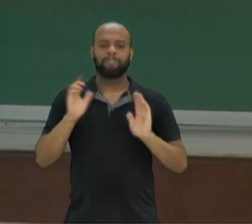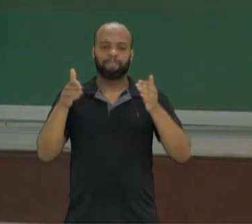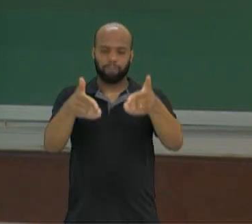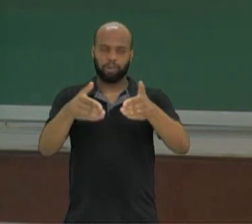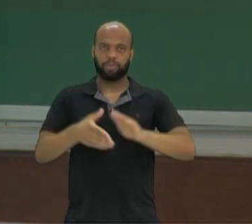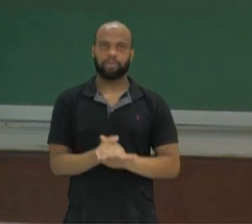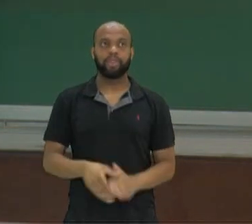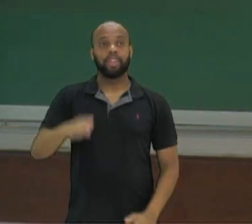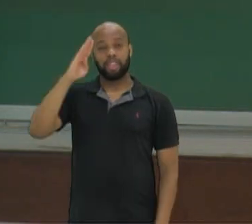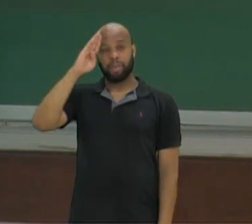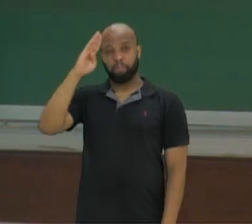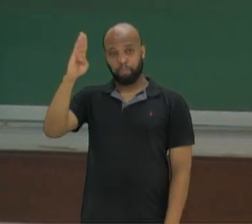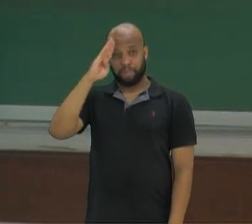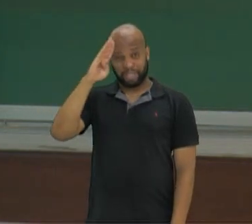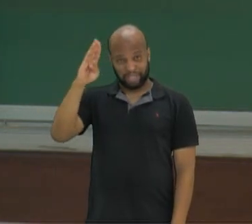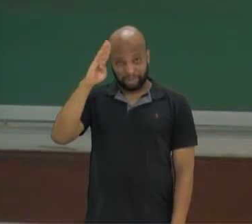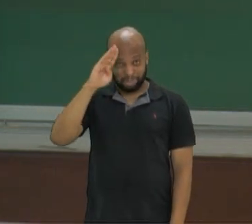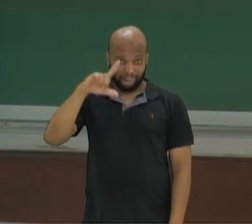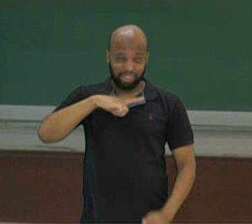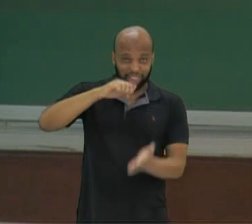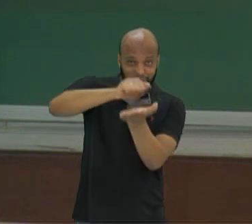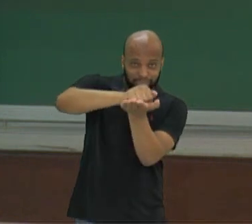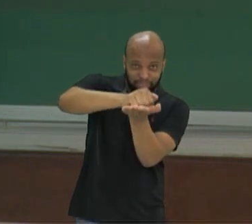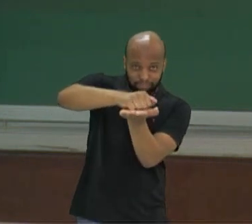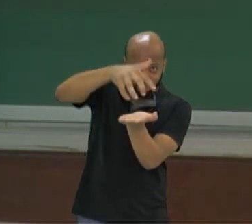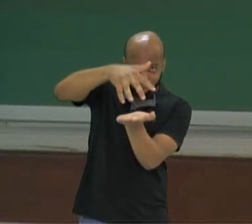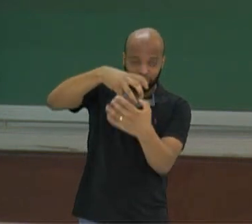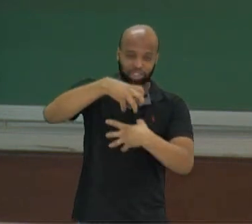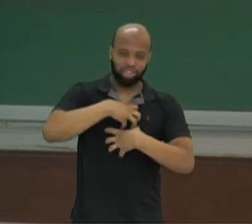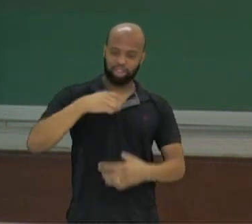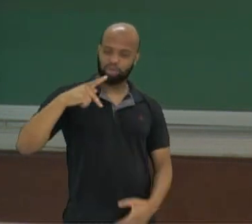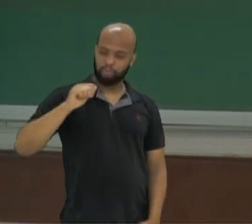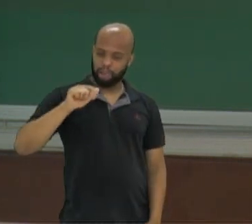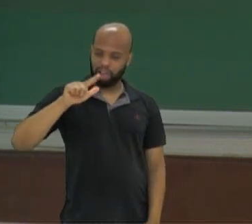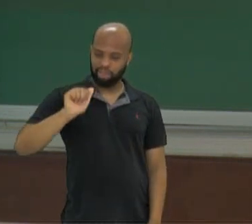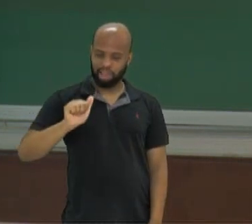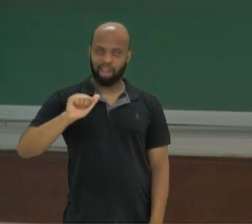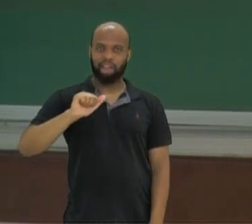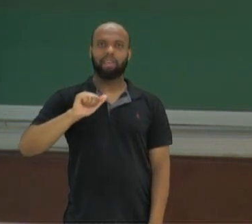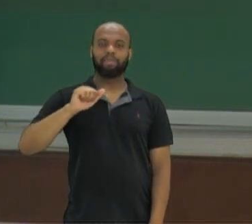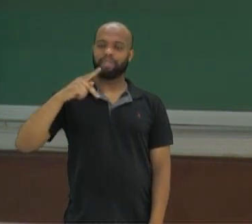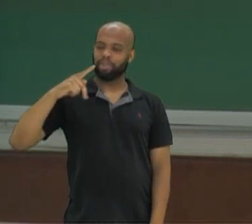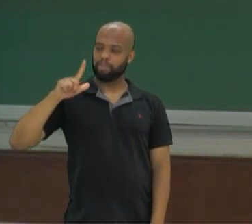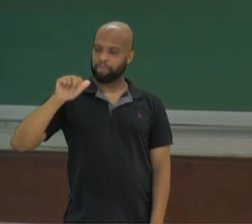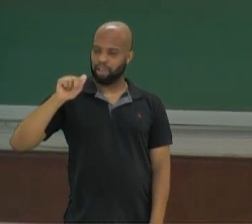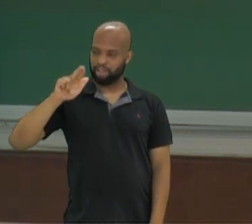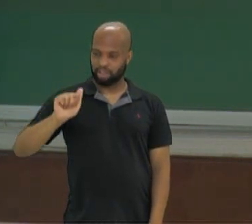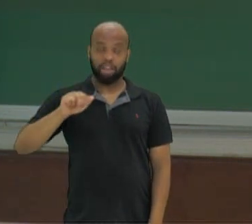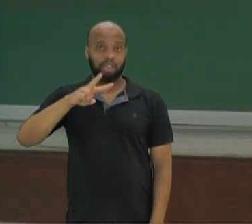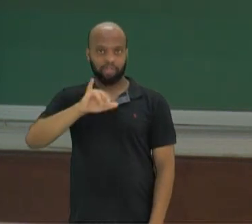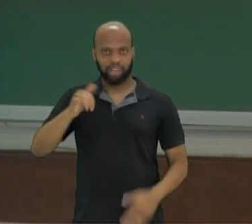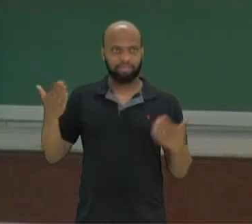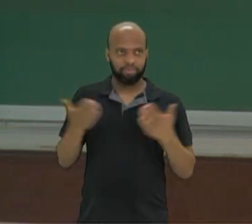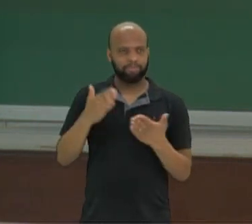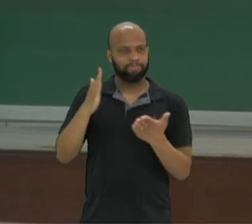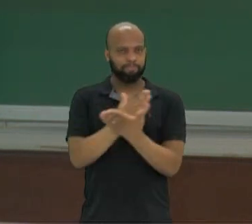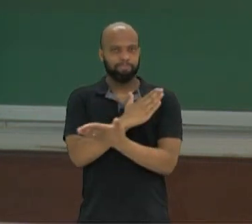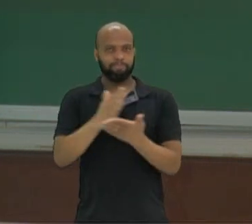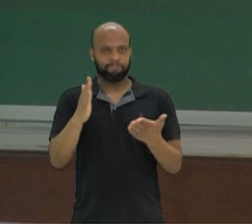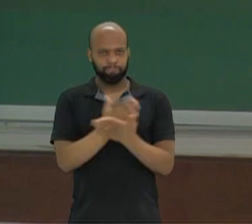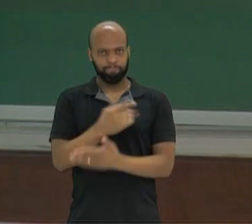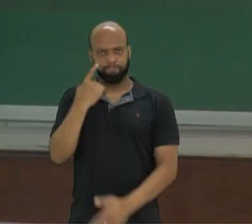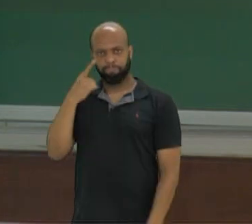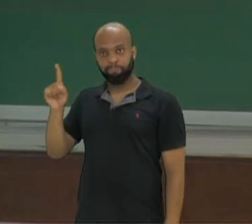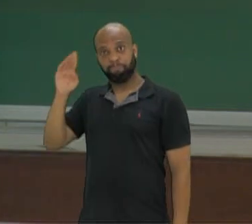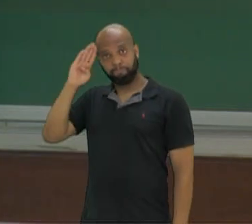enfatizada. Principais figuras planas, porque a gente fosse falar de todas aqui seria impossível, já é complicado, complexo falar dessas aqui. A gente vai dar uma pincelada nessas aqui para vocês.